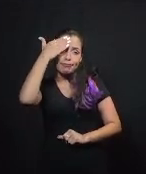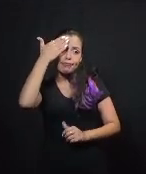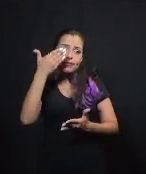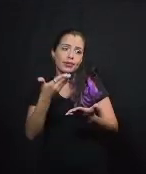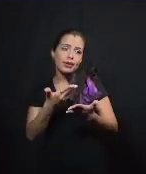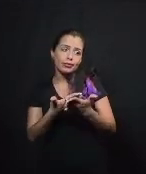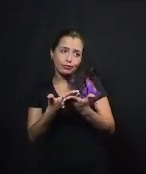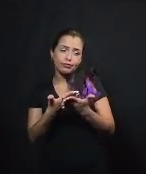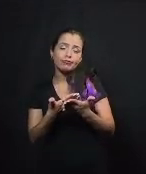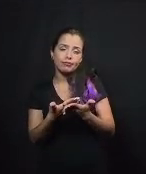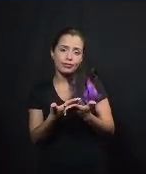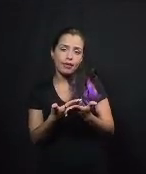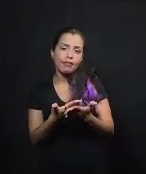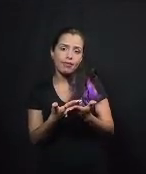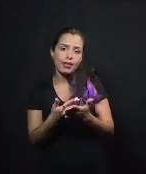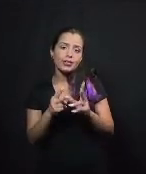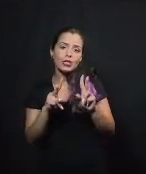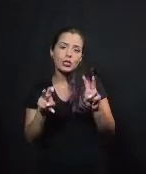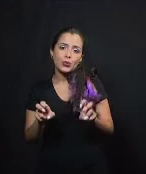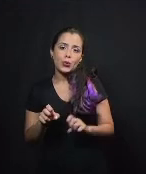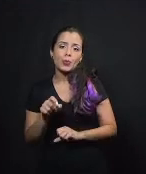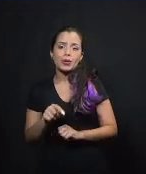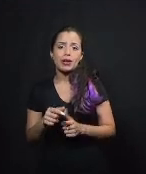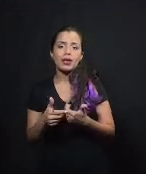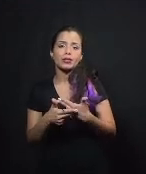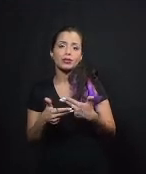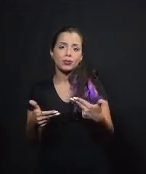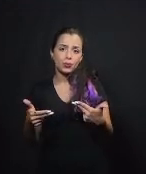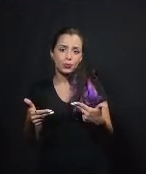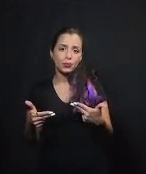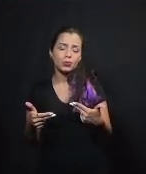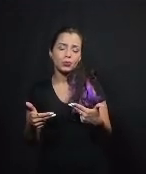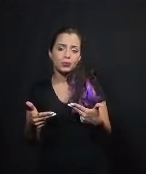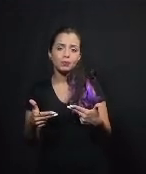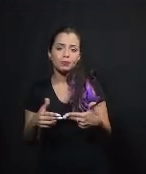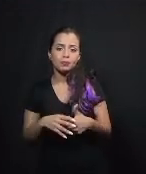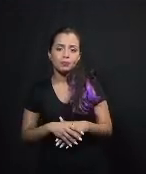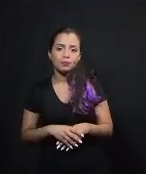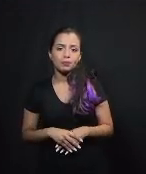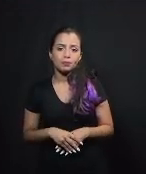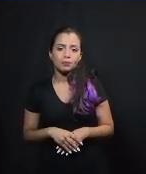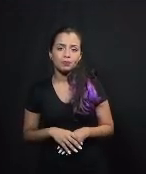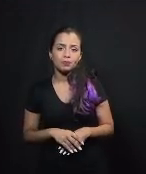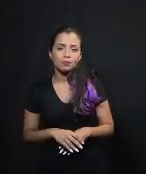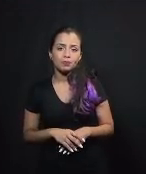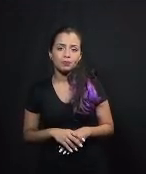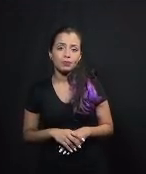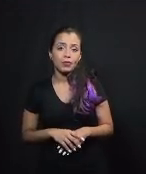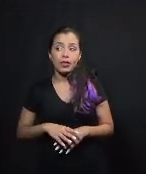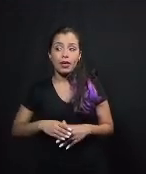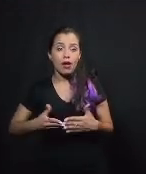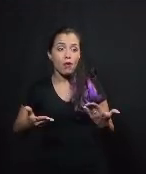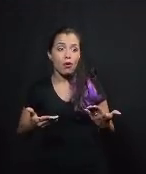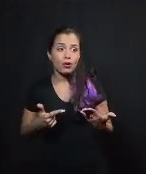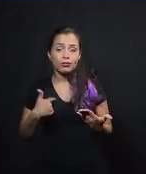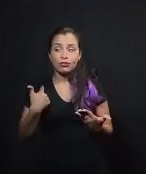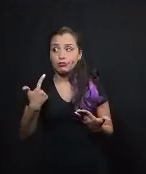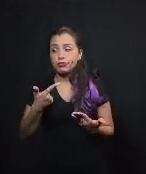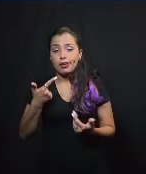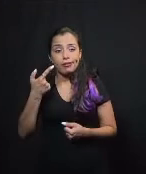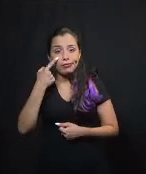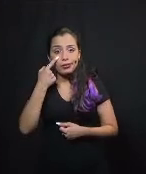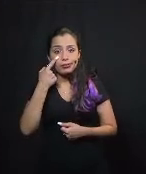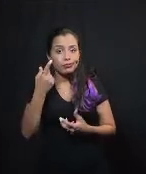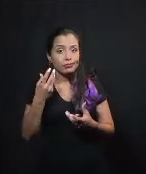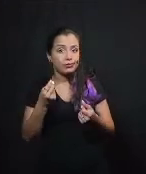núcleo encantado com essa possibilidade, e como a gente já viu tanta coisa, eu, então, mais do que vocês, não por